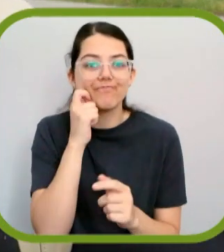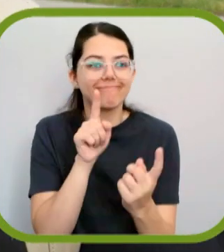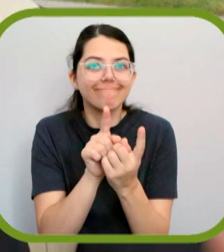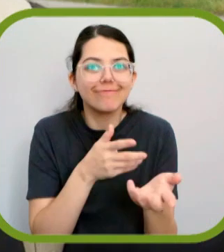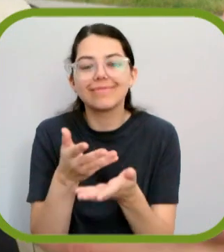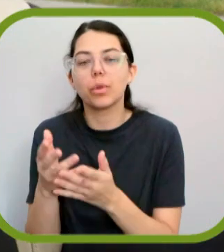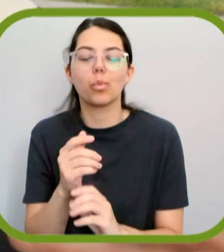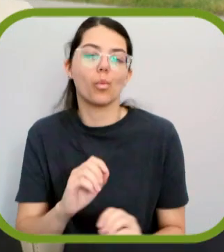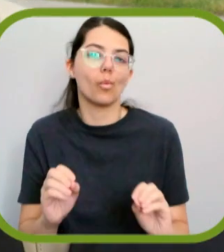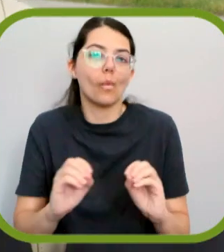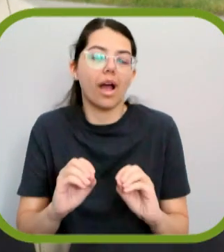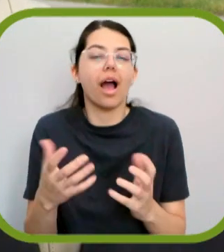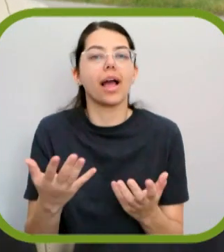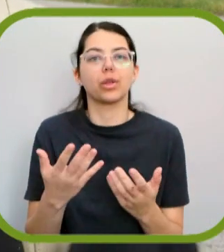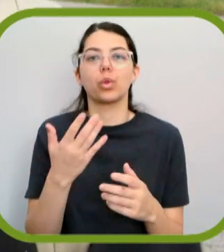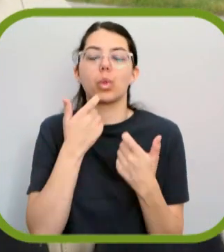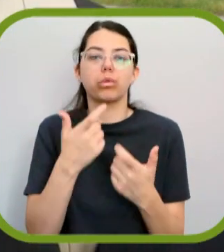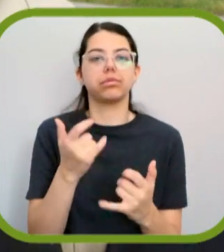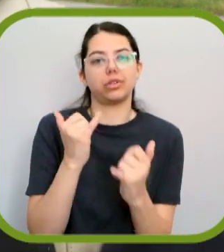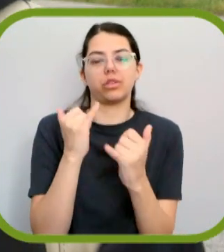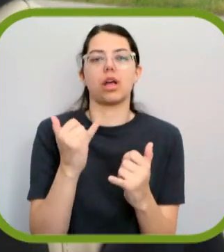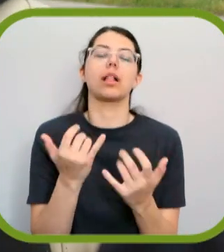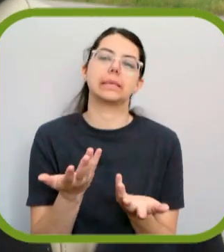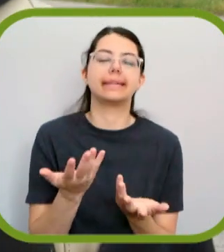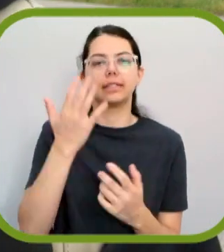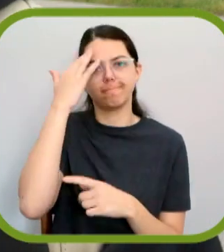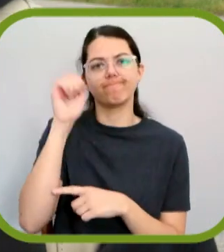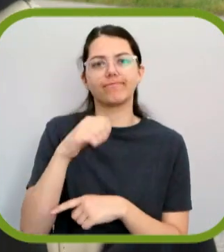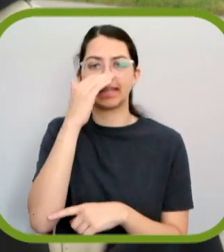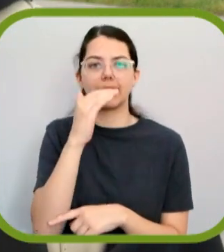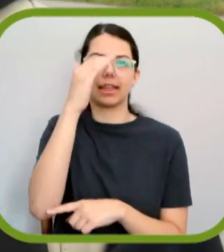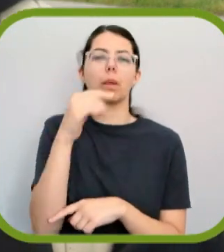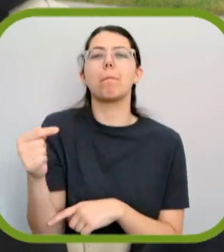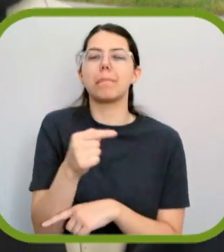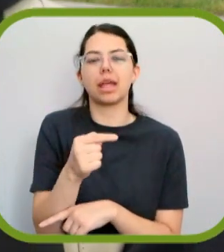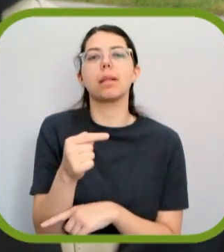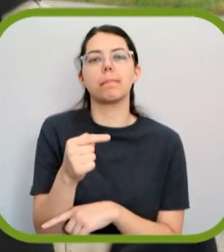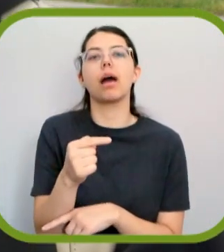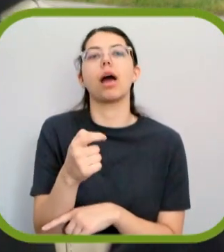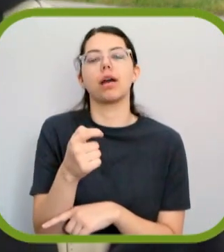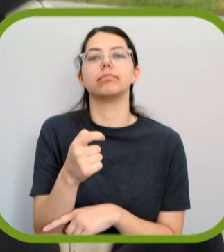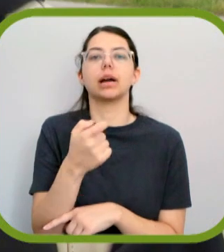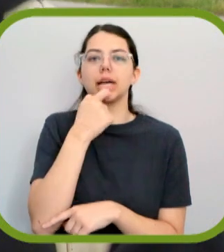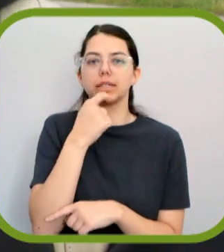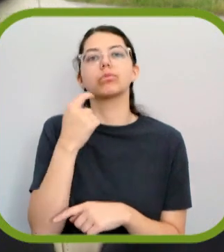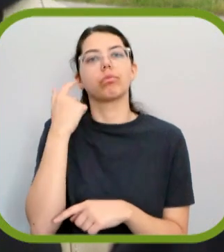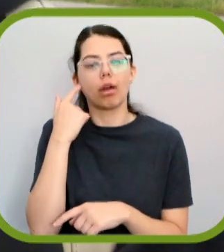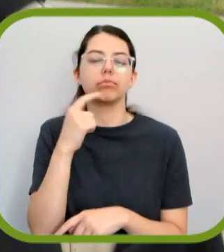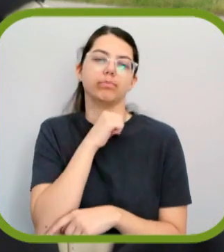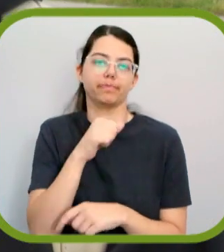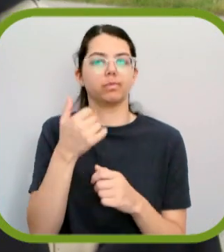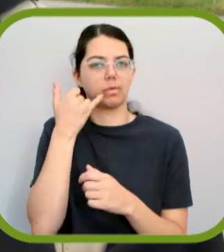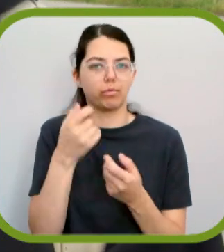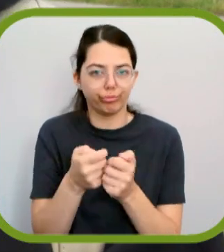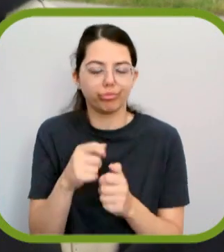aproveitam a interação pessoal e é tudo agora nas redes. Isso devia sim manter uma idade, se calhar mínima,